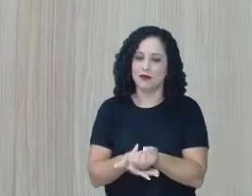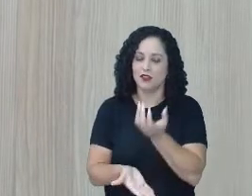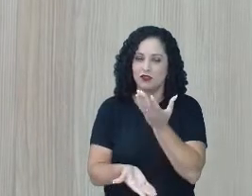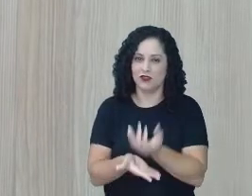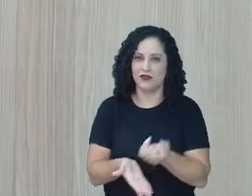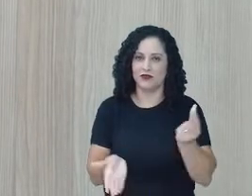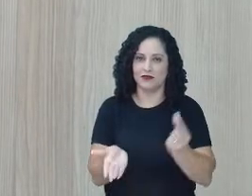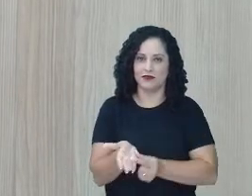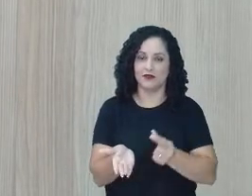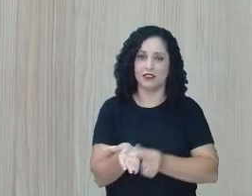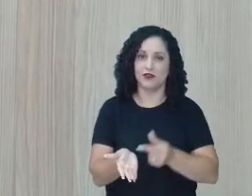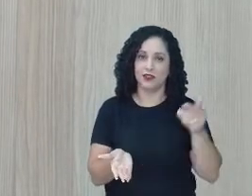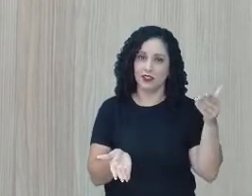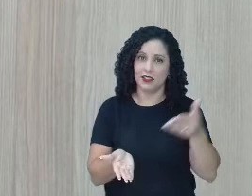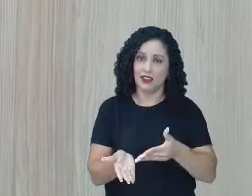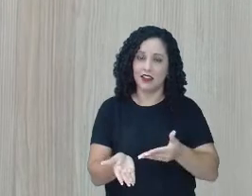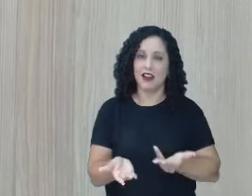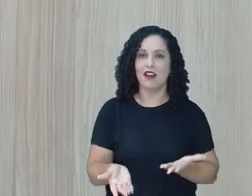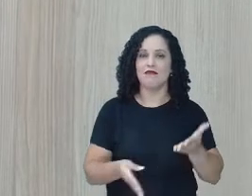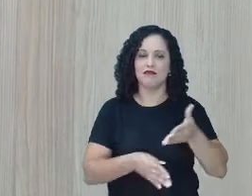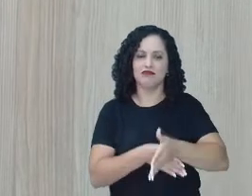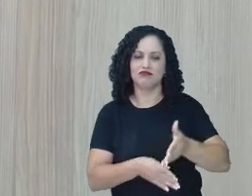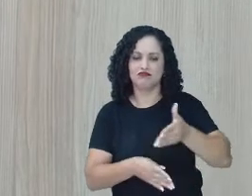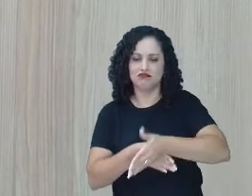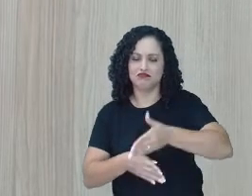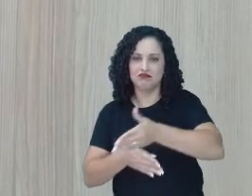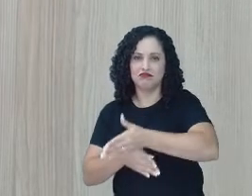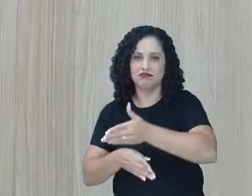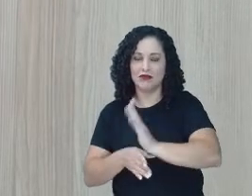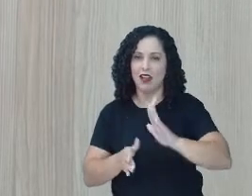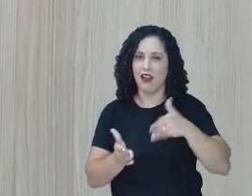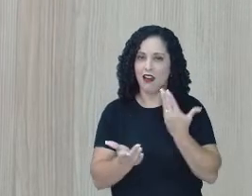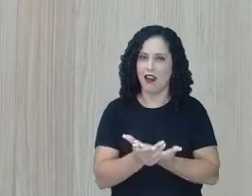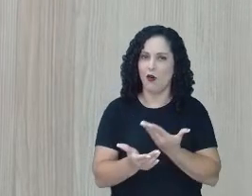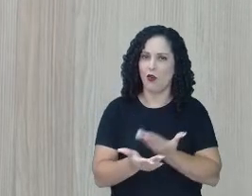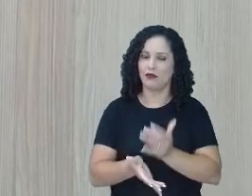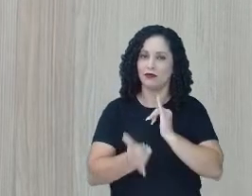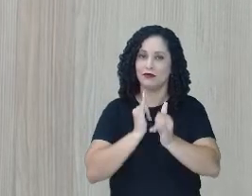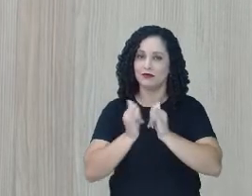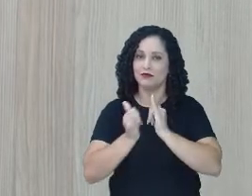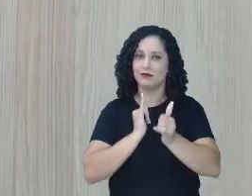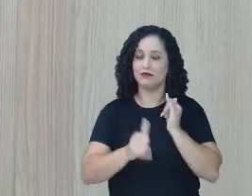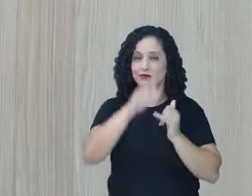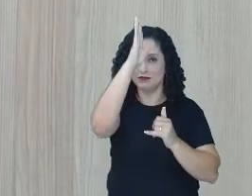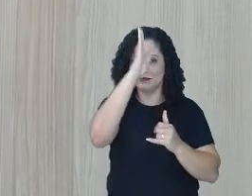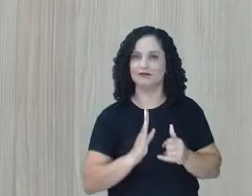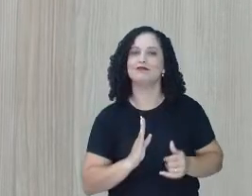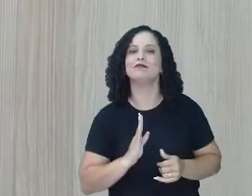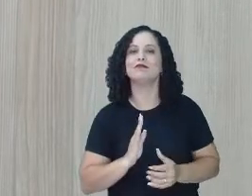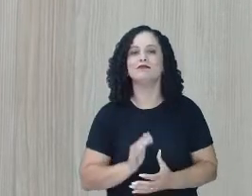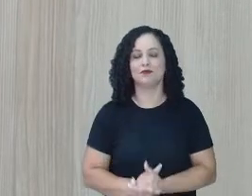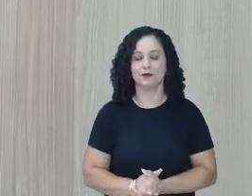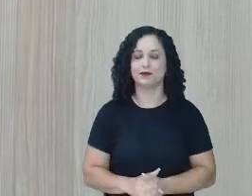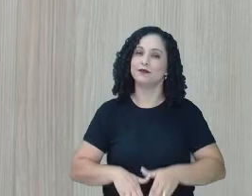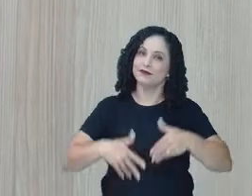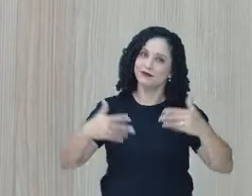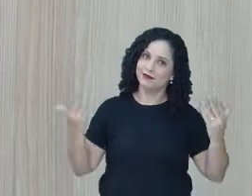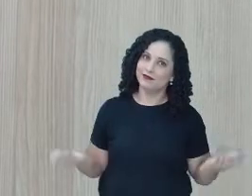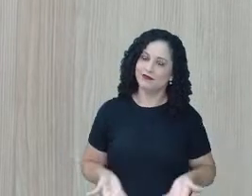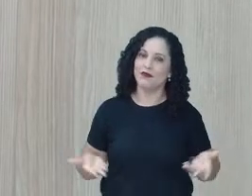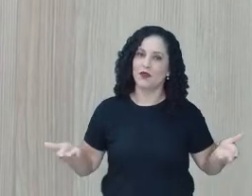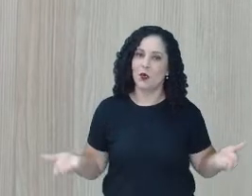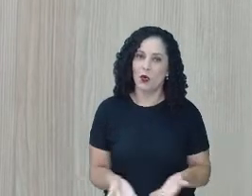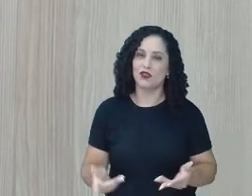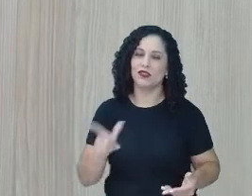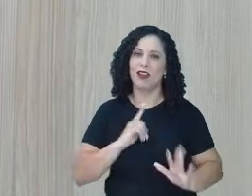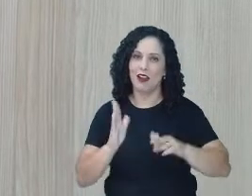download e acessar as aulas com internet financiado. Lógico, né, que hoje a gente está